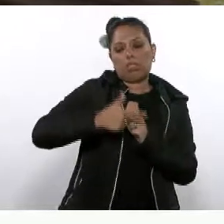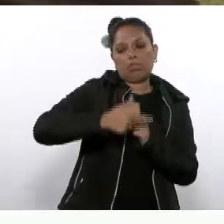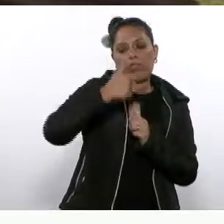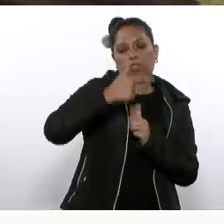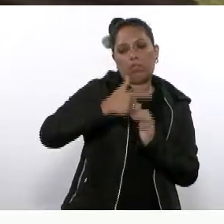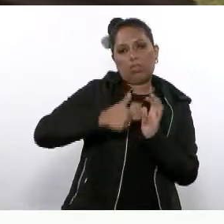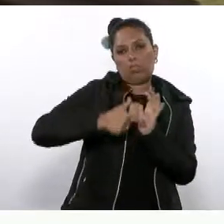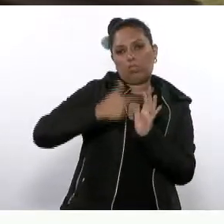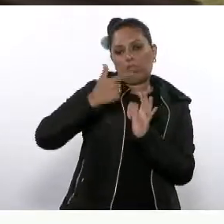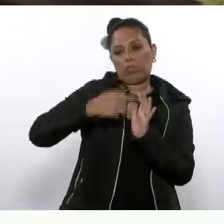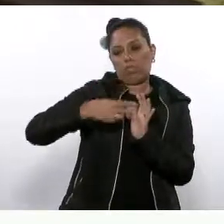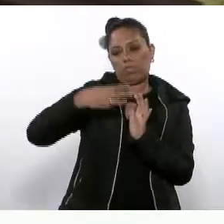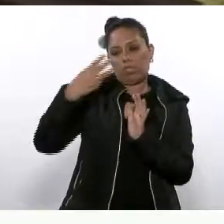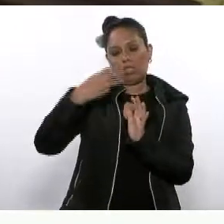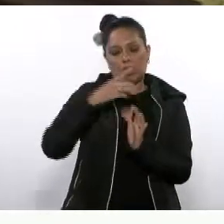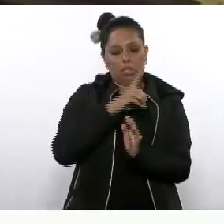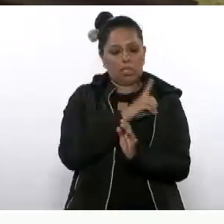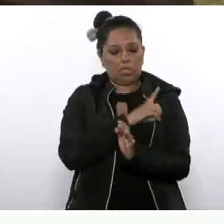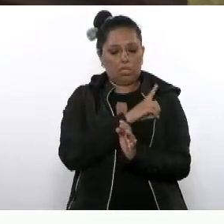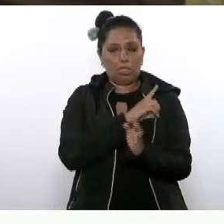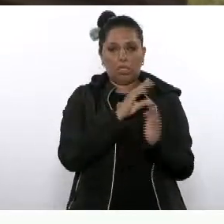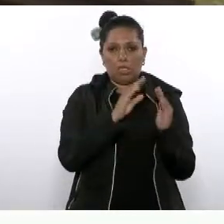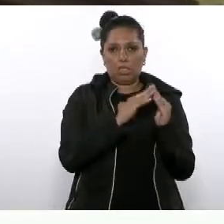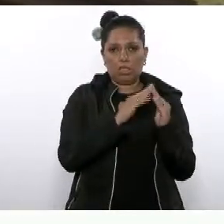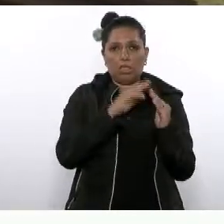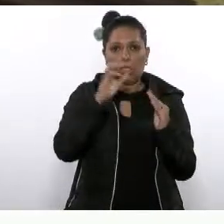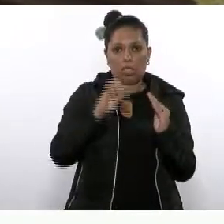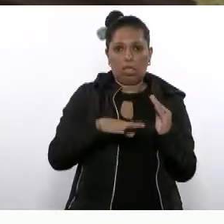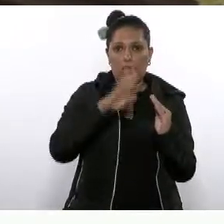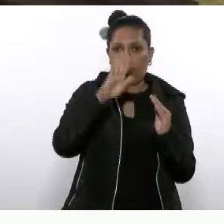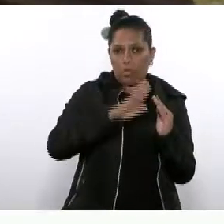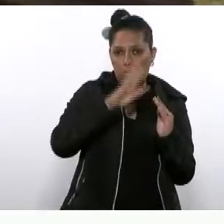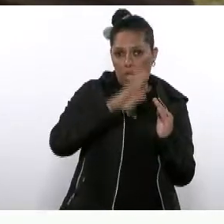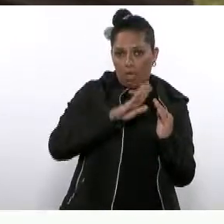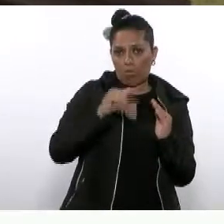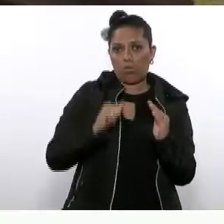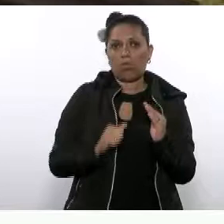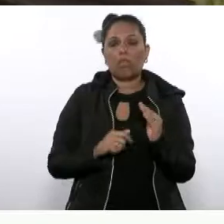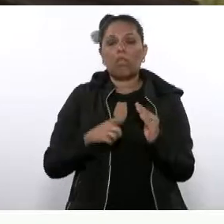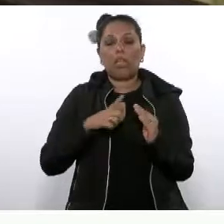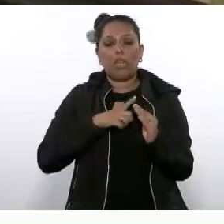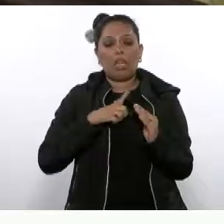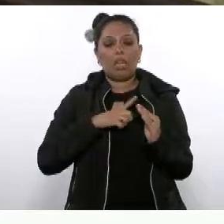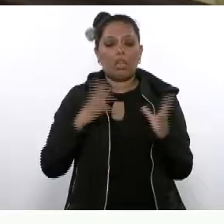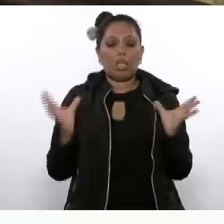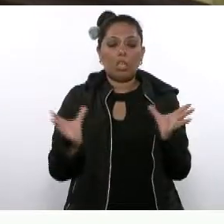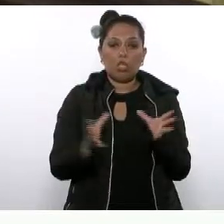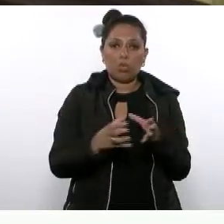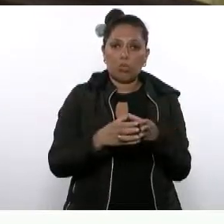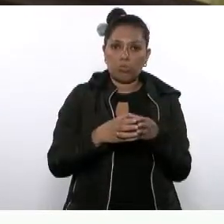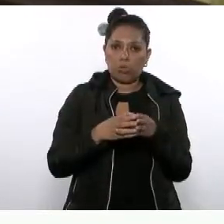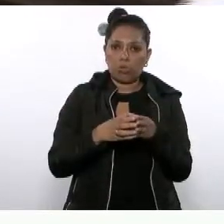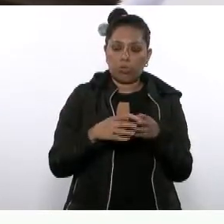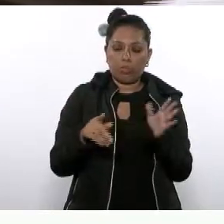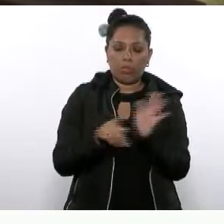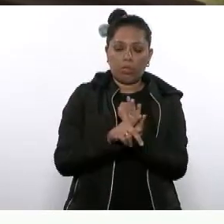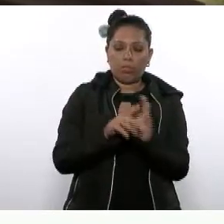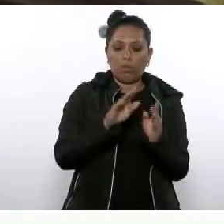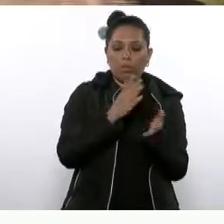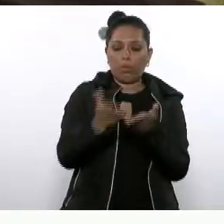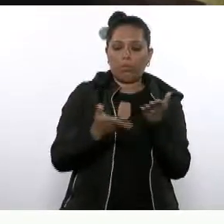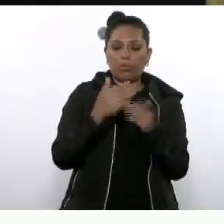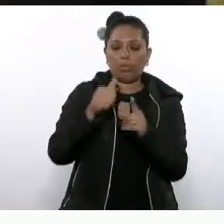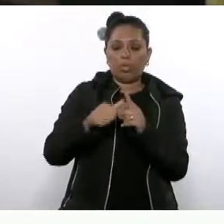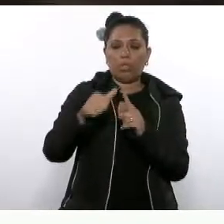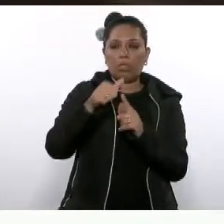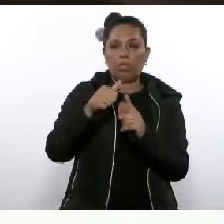23ª Delegacia de Polícia, que é a Delegacia de Bom Sucesso, haja um núcleo de atendimento à mulher, porque ela é